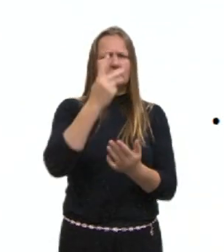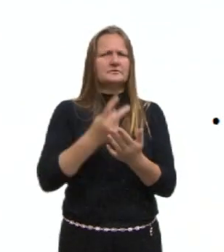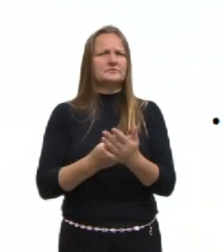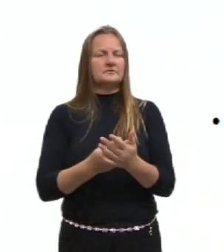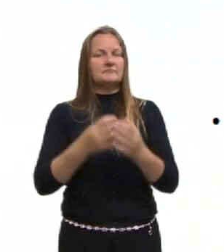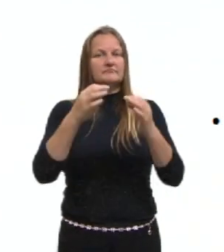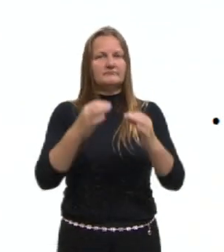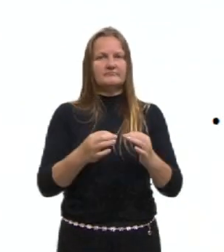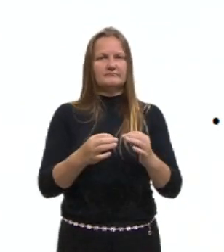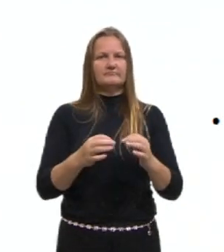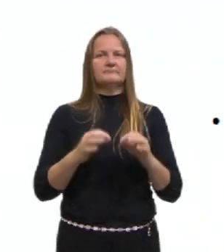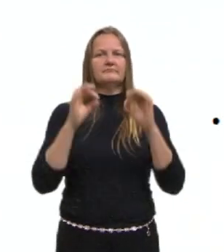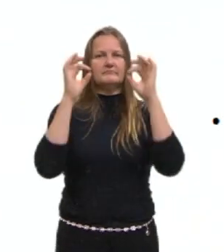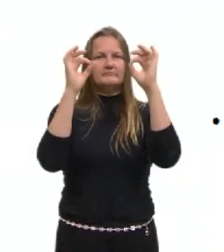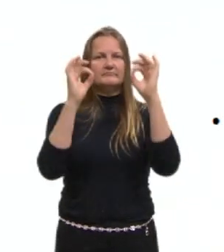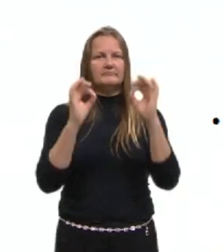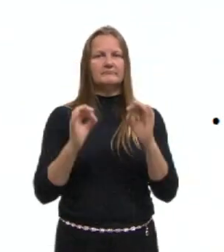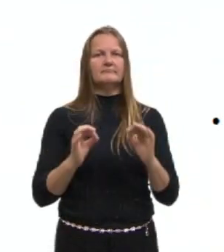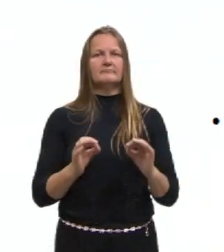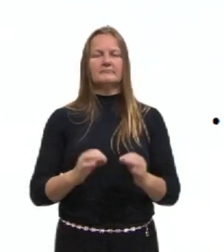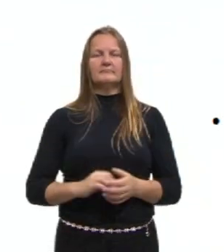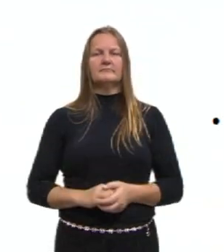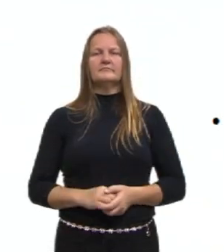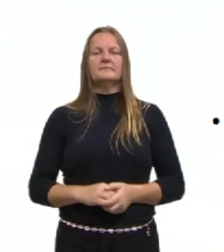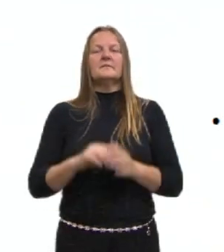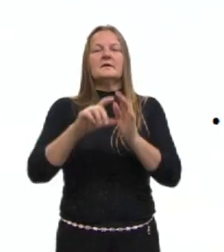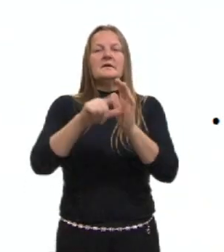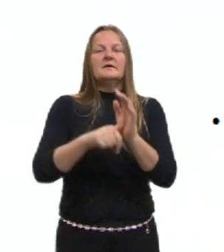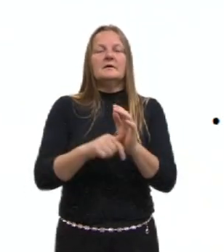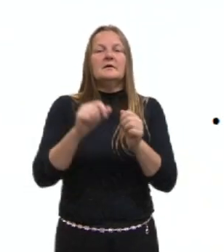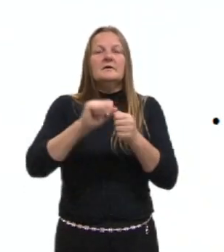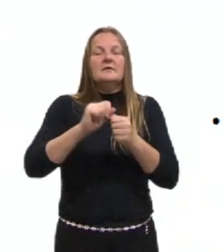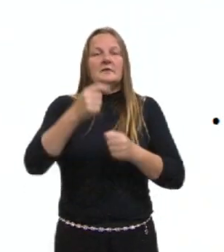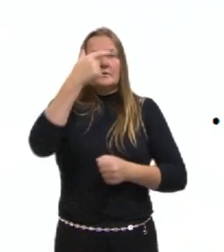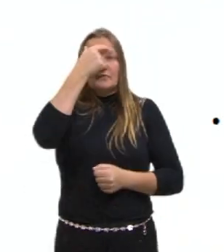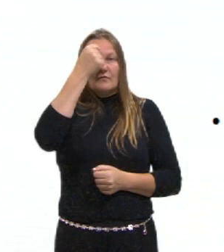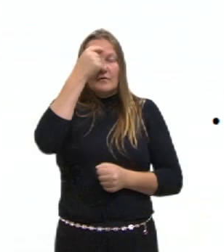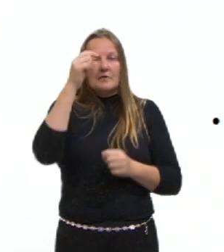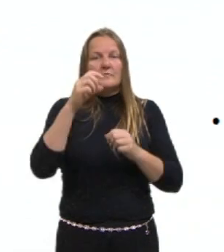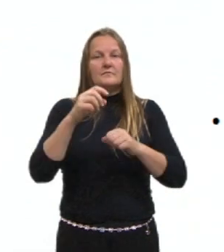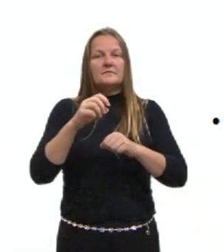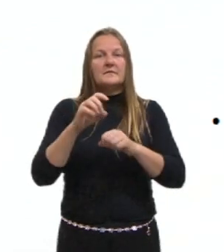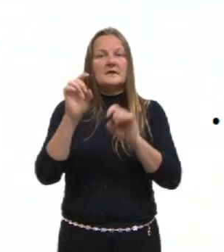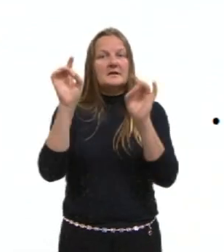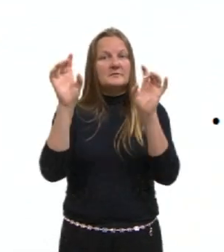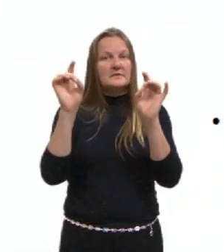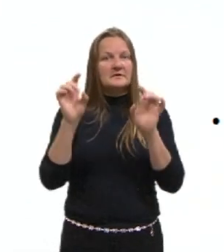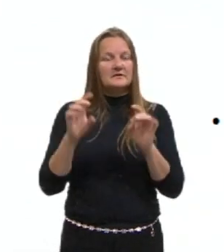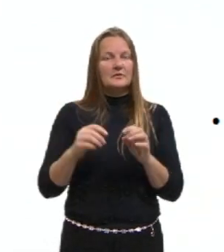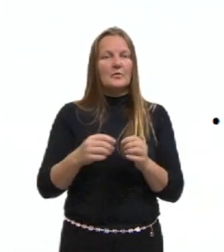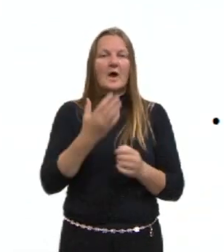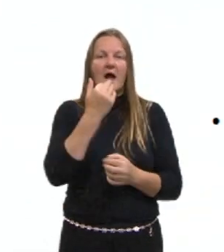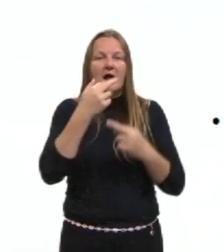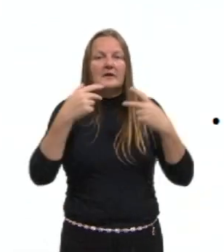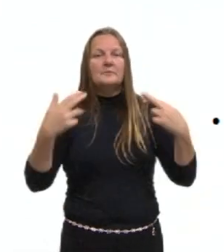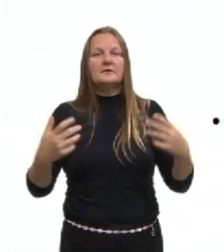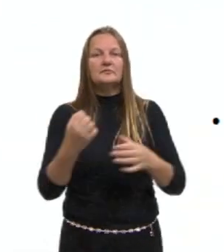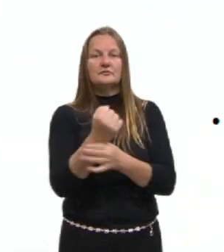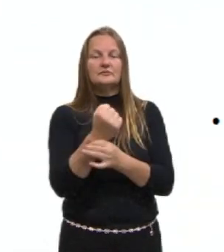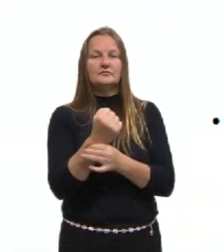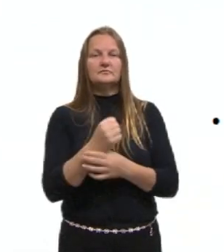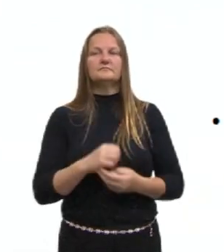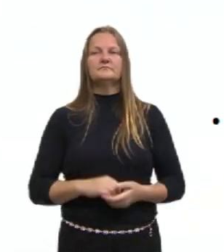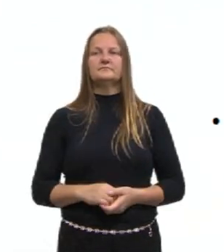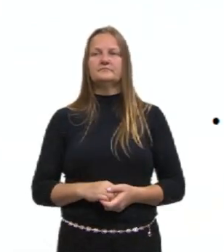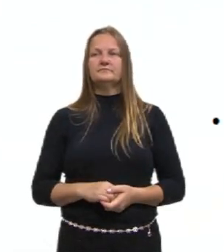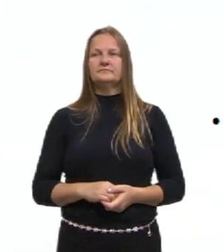nosso resultado está coerente. Tá? Depois eu fiz uma especialização na área de alimentos, né, de garantia de segurança de